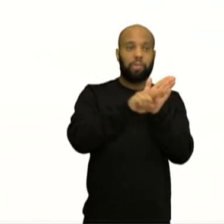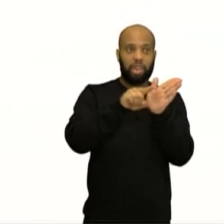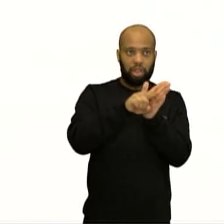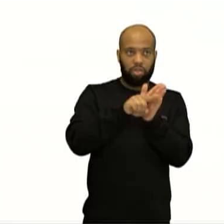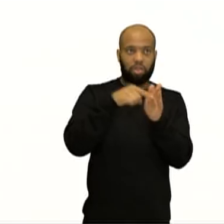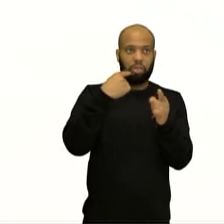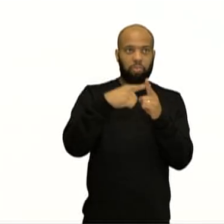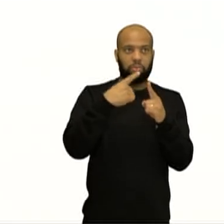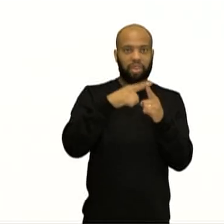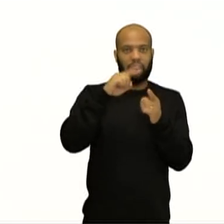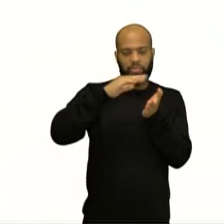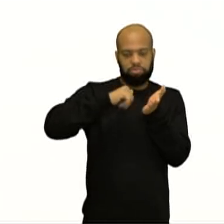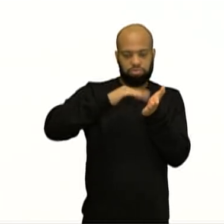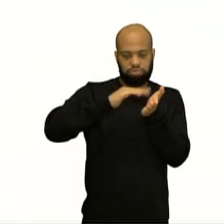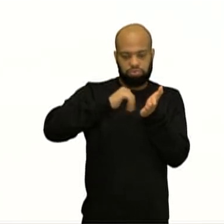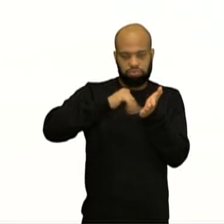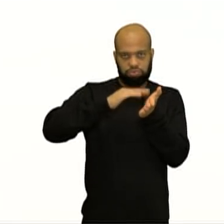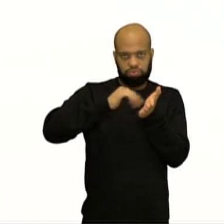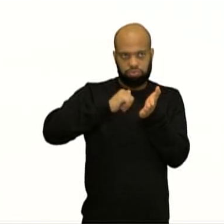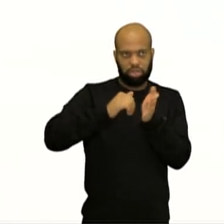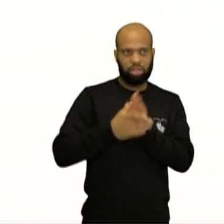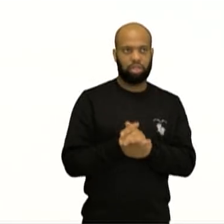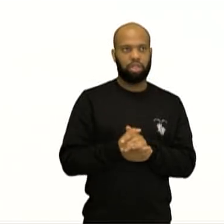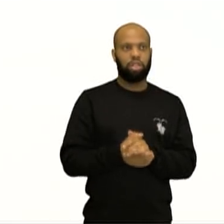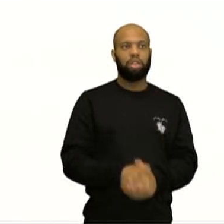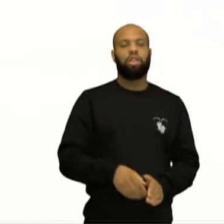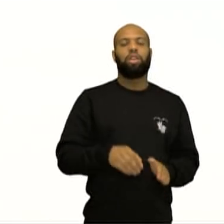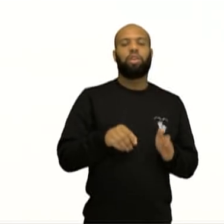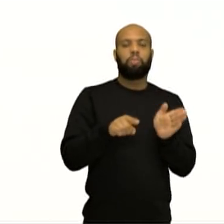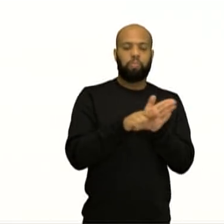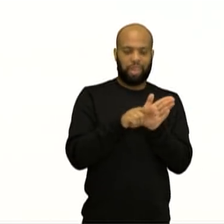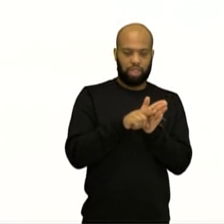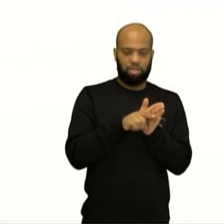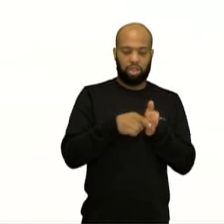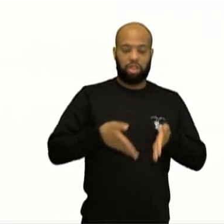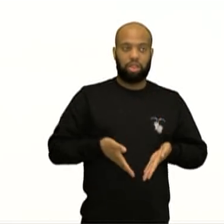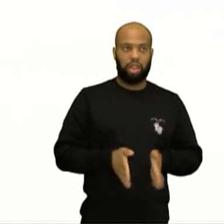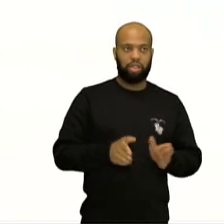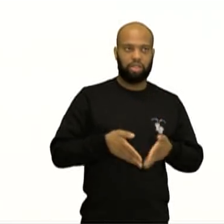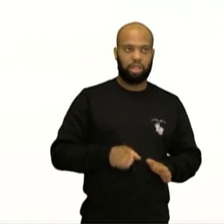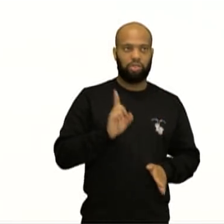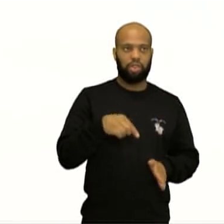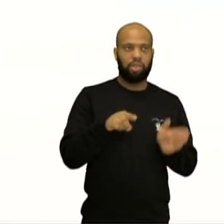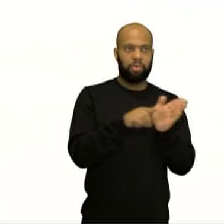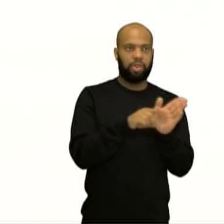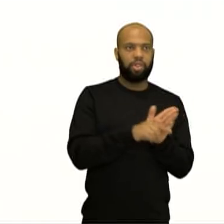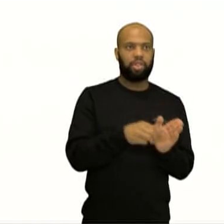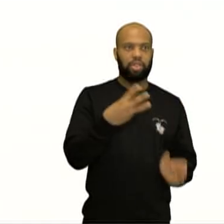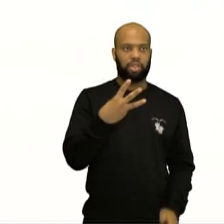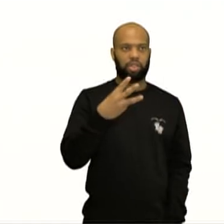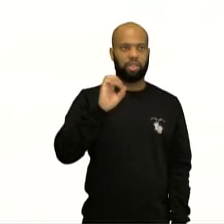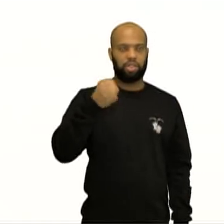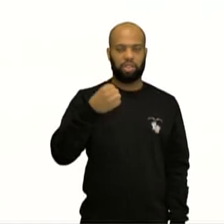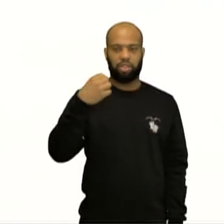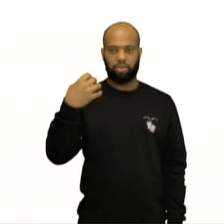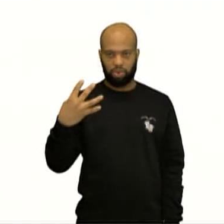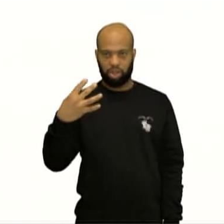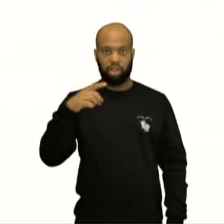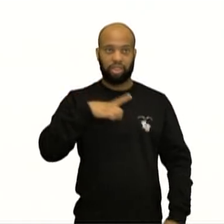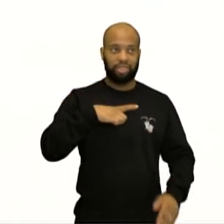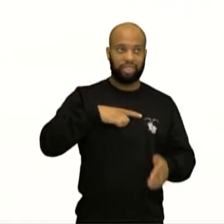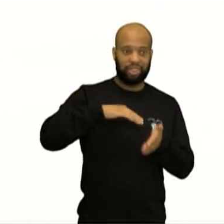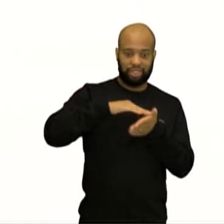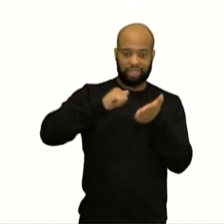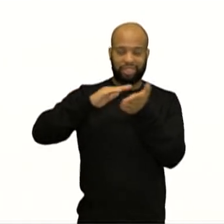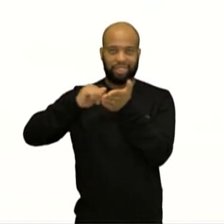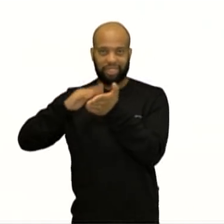porque é essa continha que a gente vai fazer para ver o tempo de vida, o ano de nascimento dele, que é menos 384. Temos uma